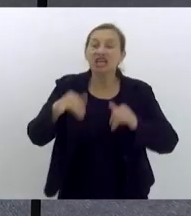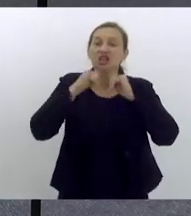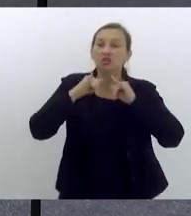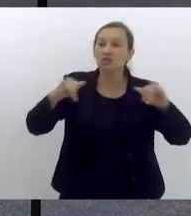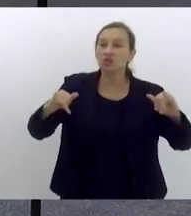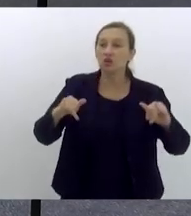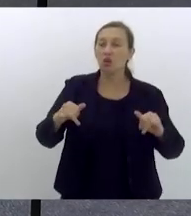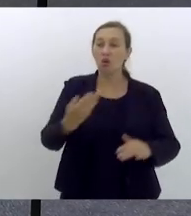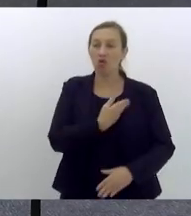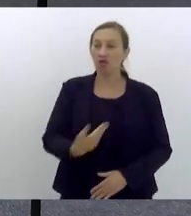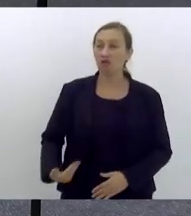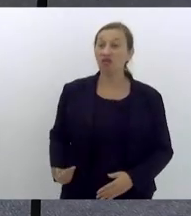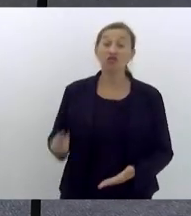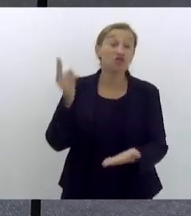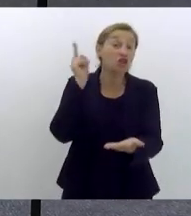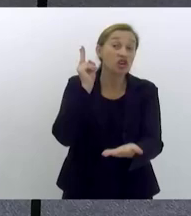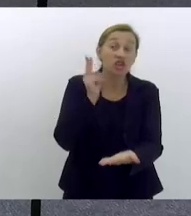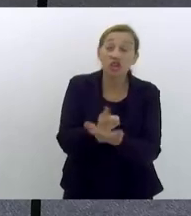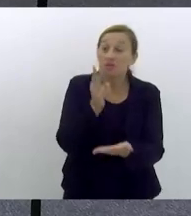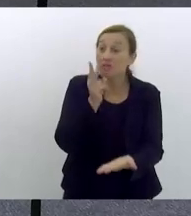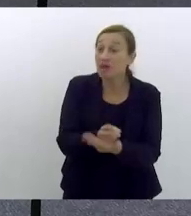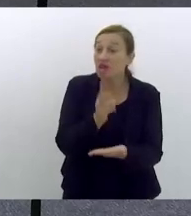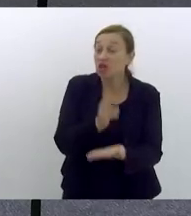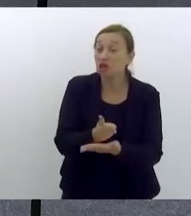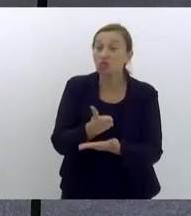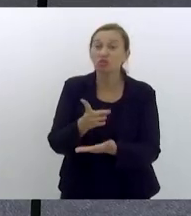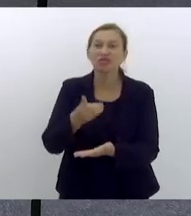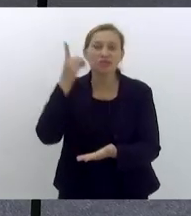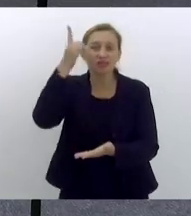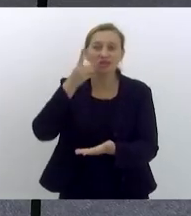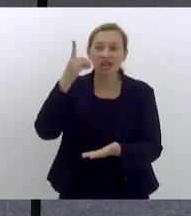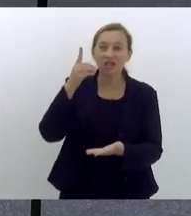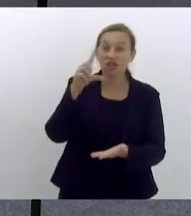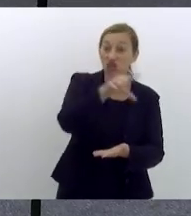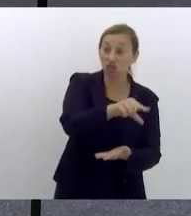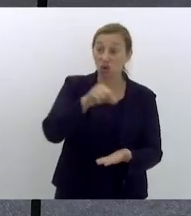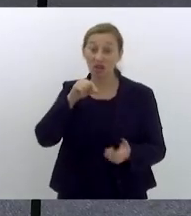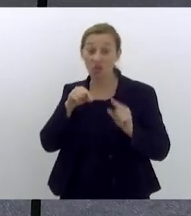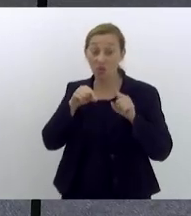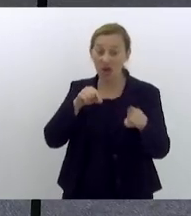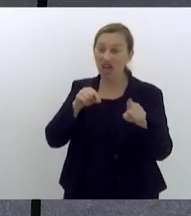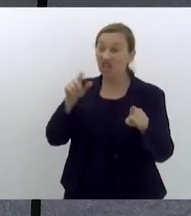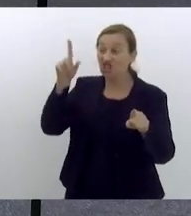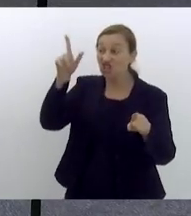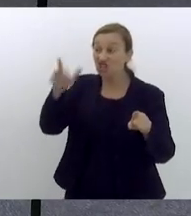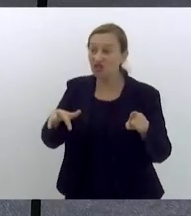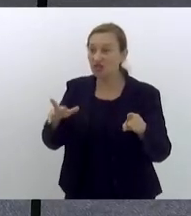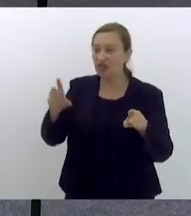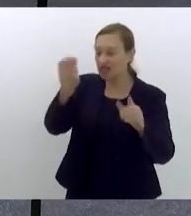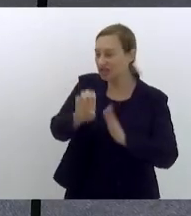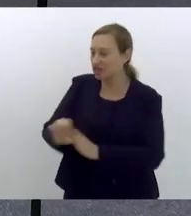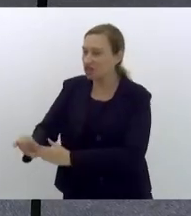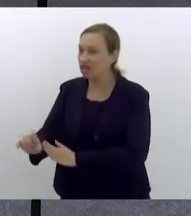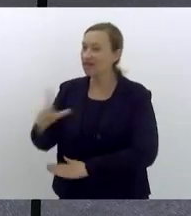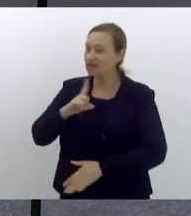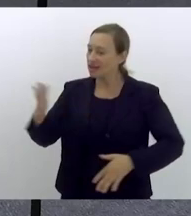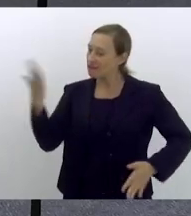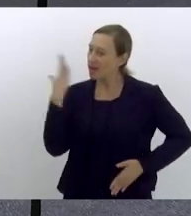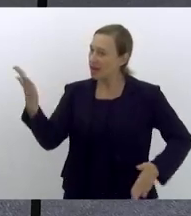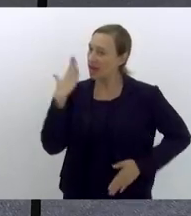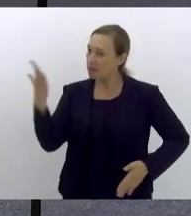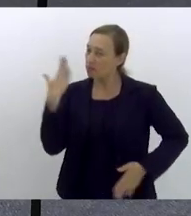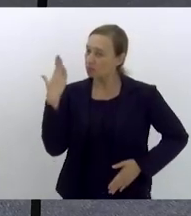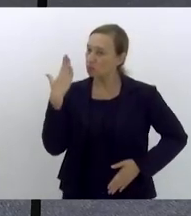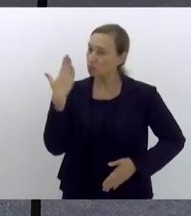foram os mesmos deputados que ajudaram a eleger ele diferente da esquerda que tem vagabundo e bandido de